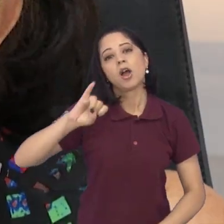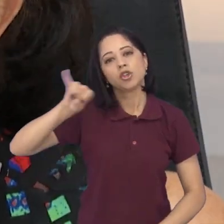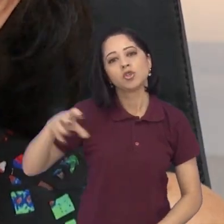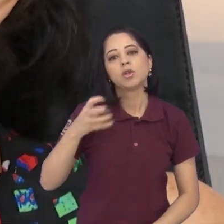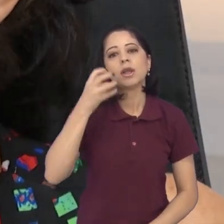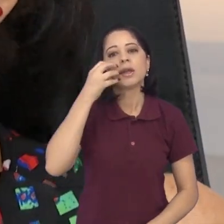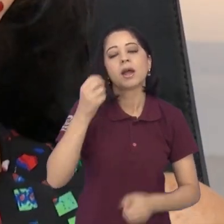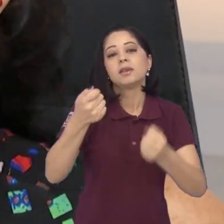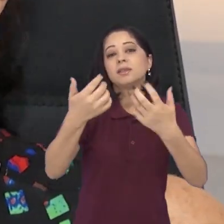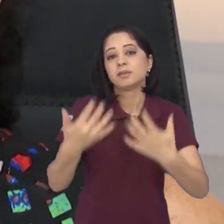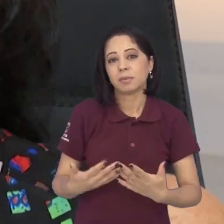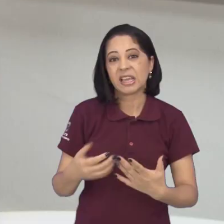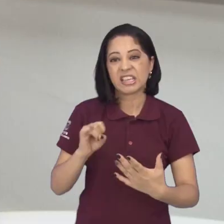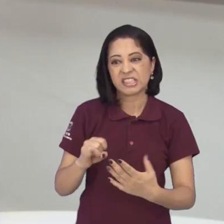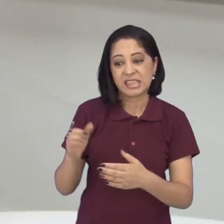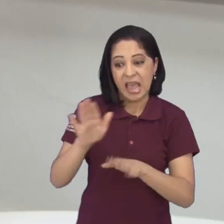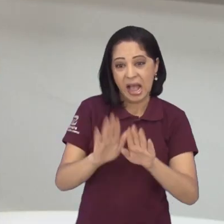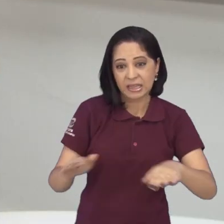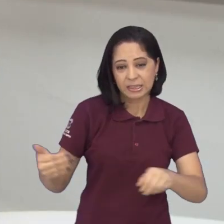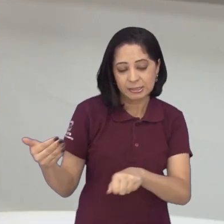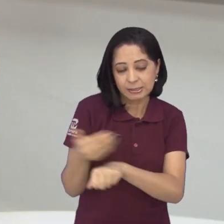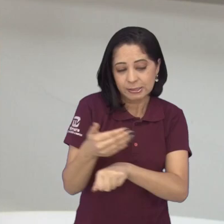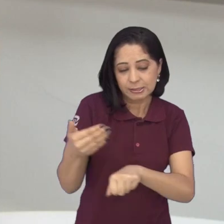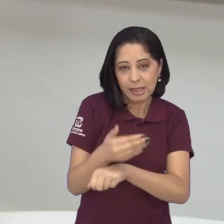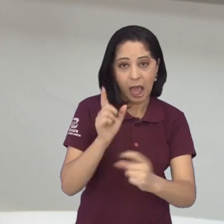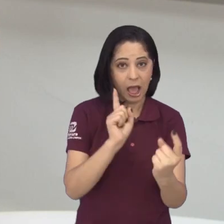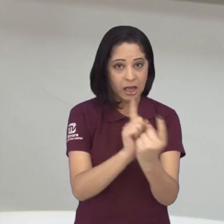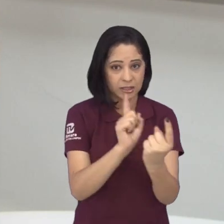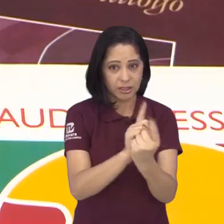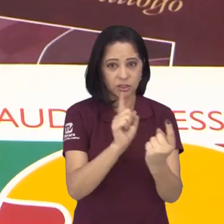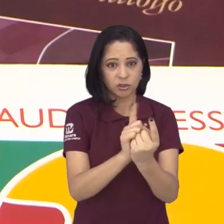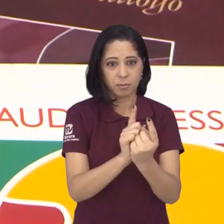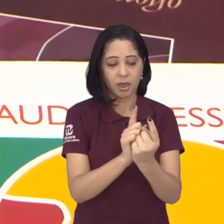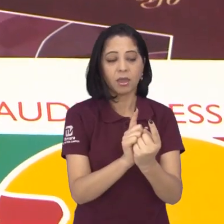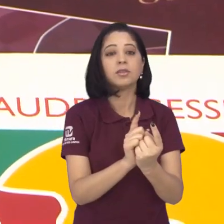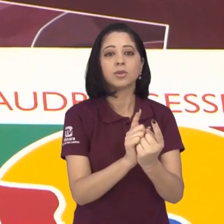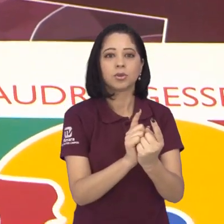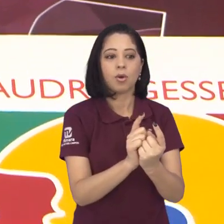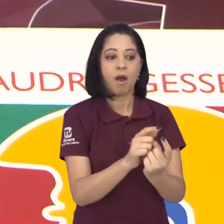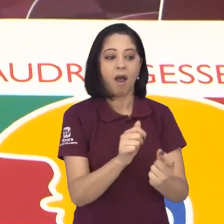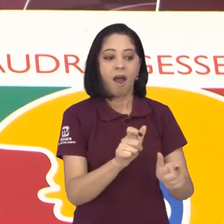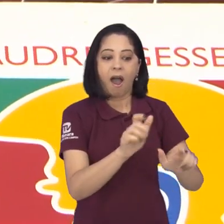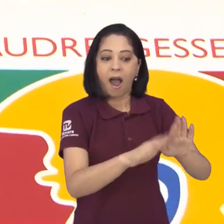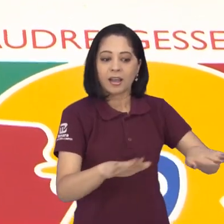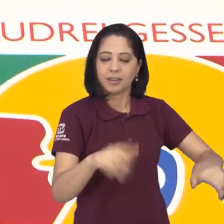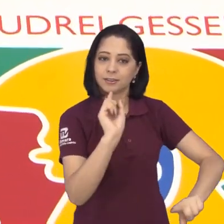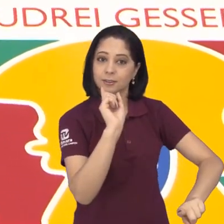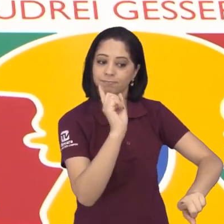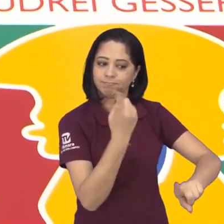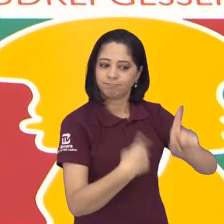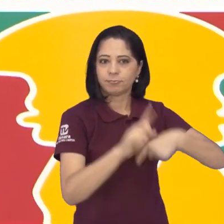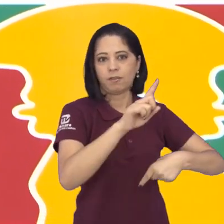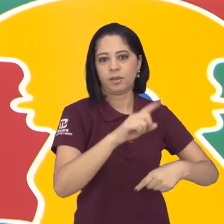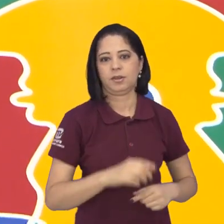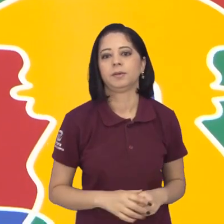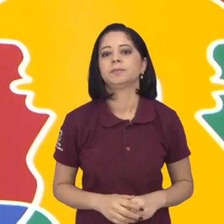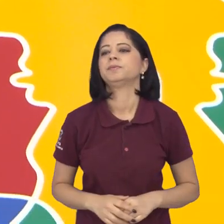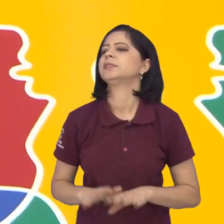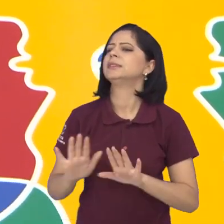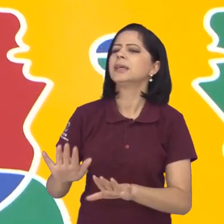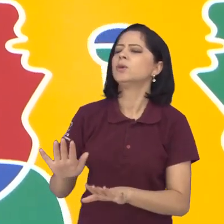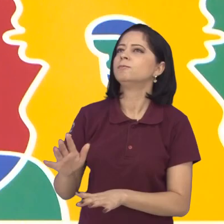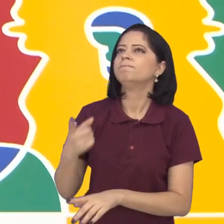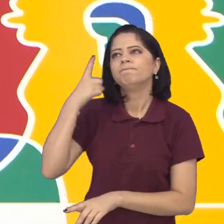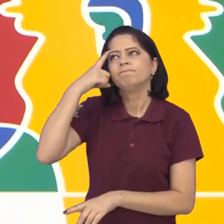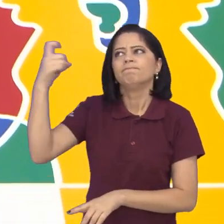isso, a vereadora Juliana Fraga reforça que consultas com esses profissionais podem transformar o aprendizado de crianças com doenças